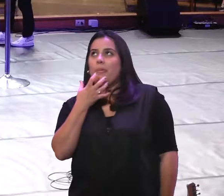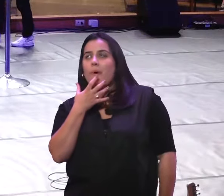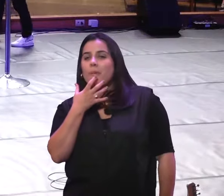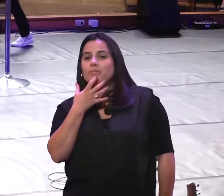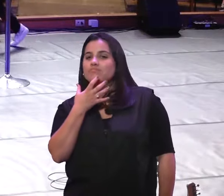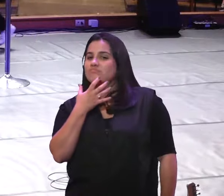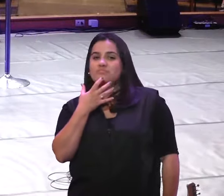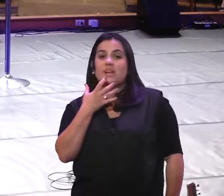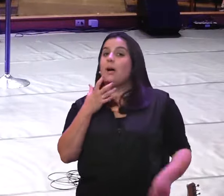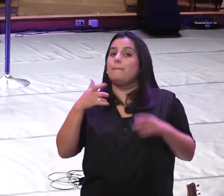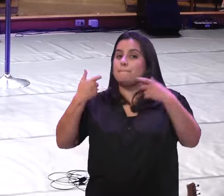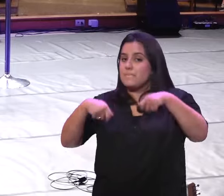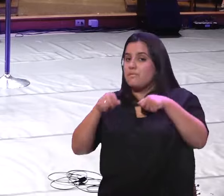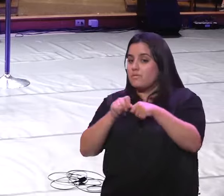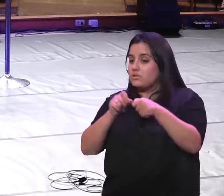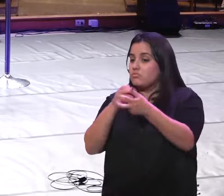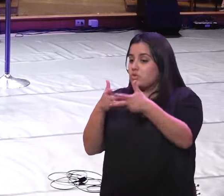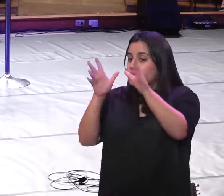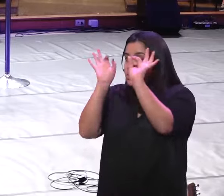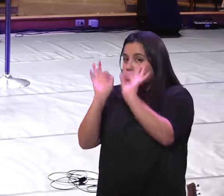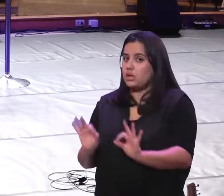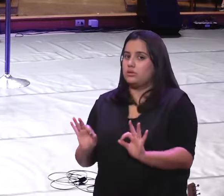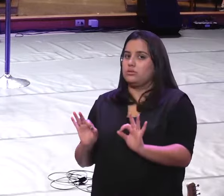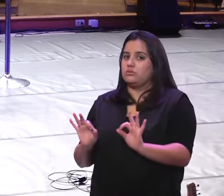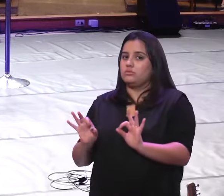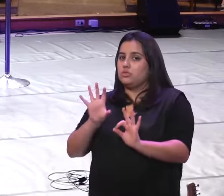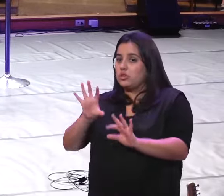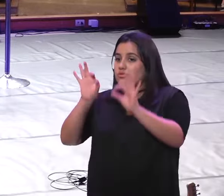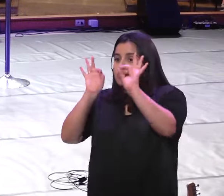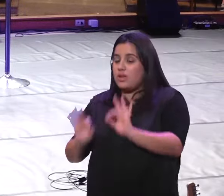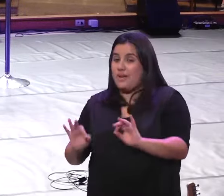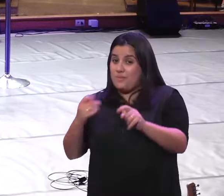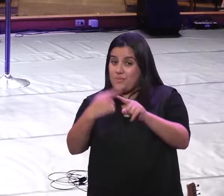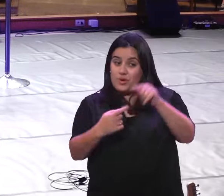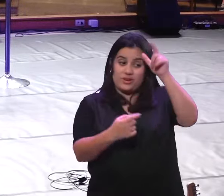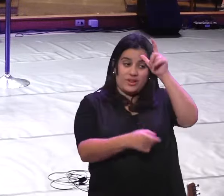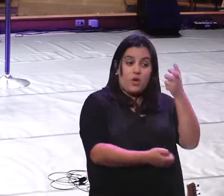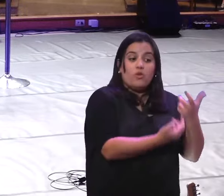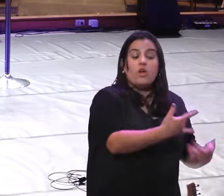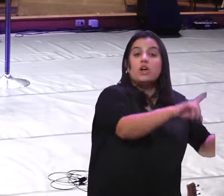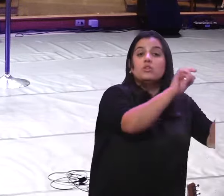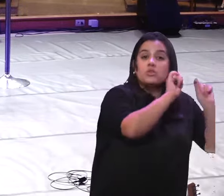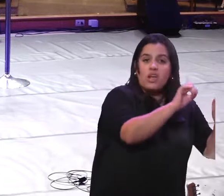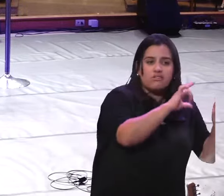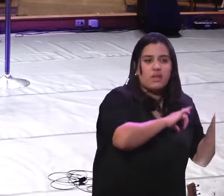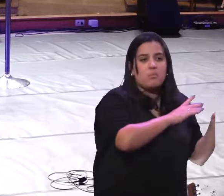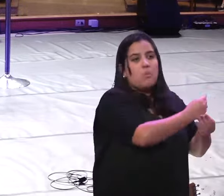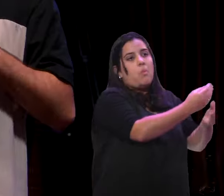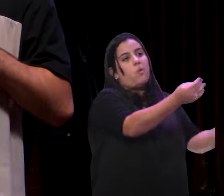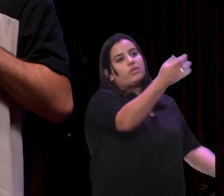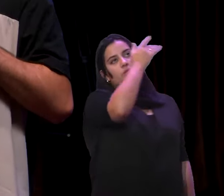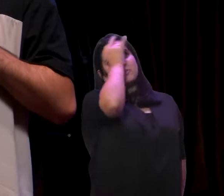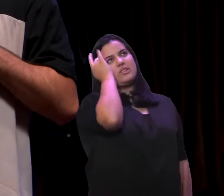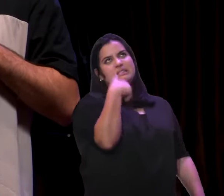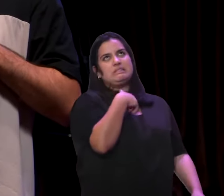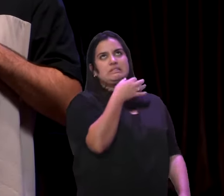tem que fazer a coisa certa do jeito certo, porque o inferno está cheio de gente bem intencionada,